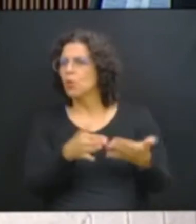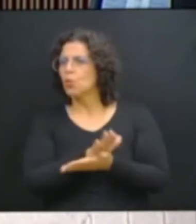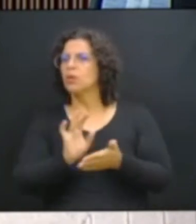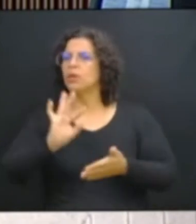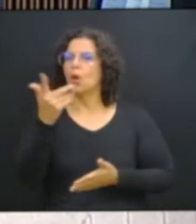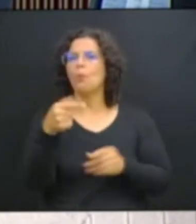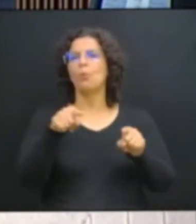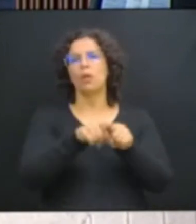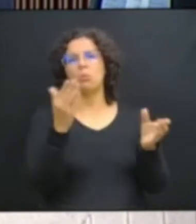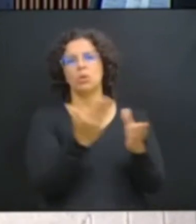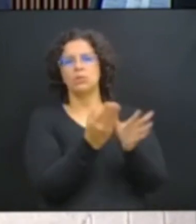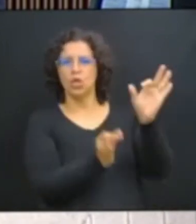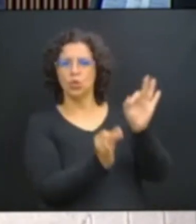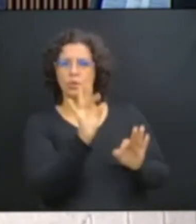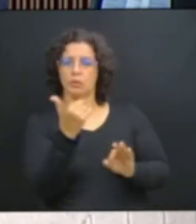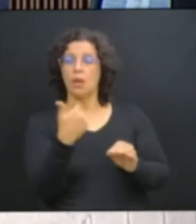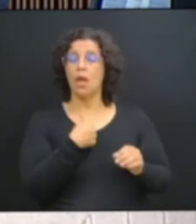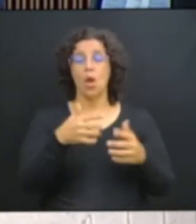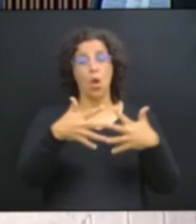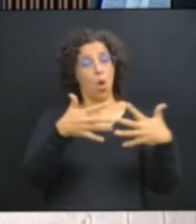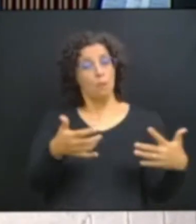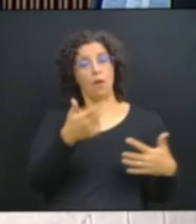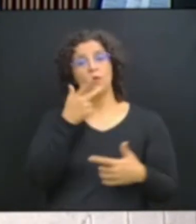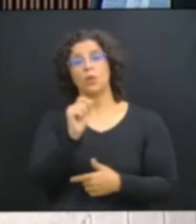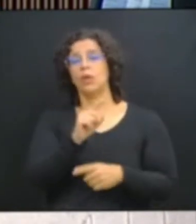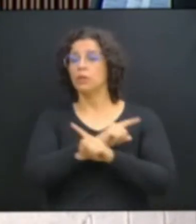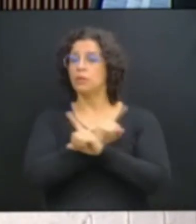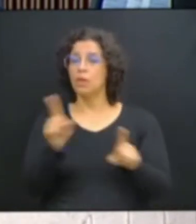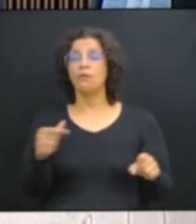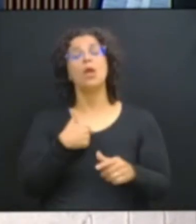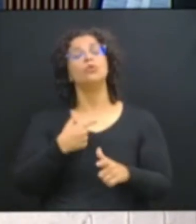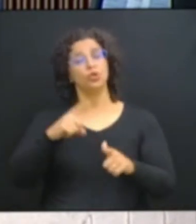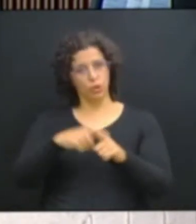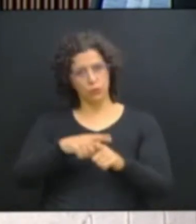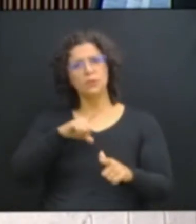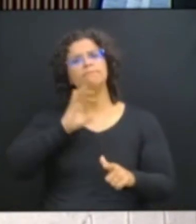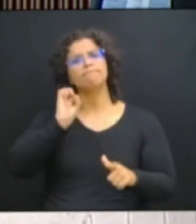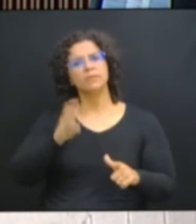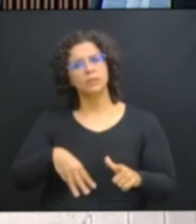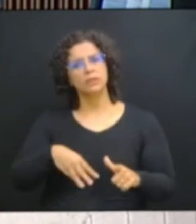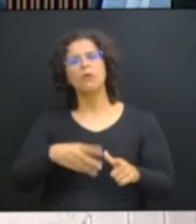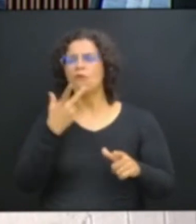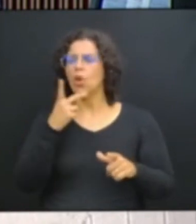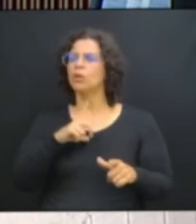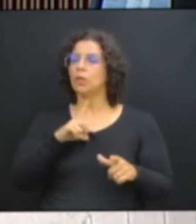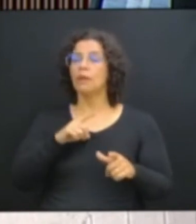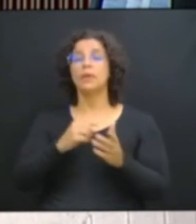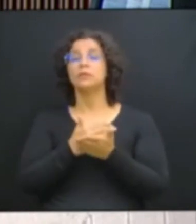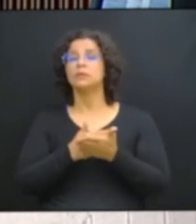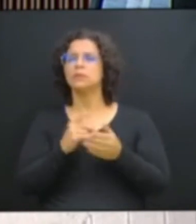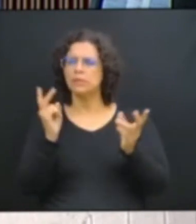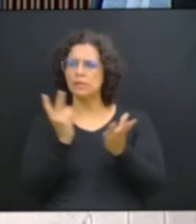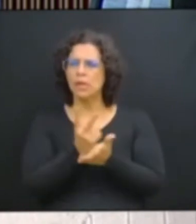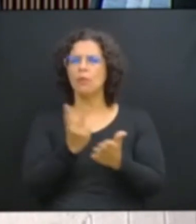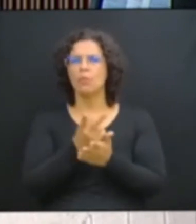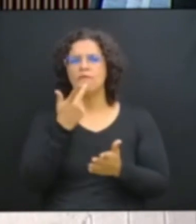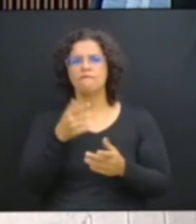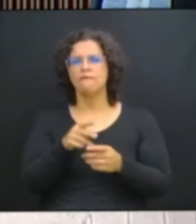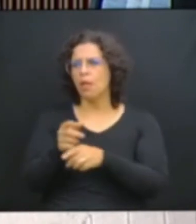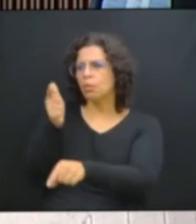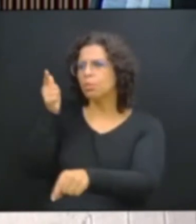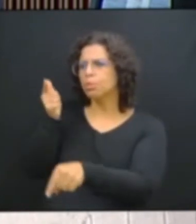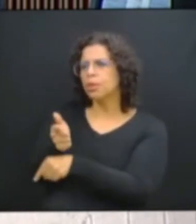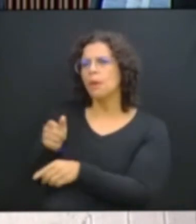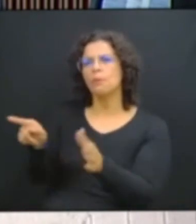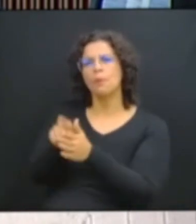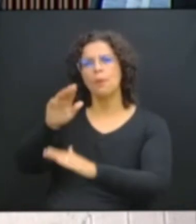estava ocorrido, ela assume a dívida, não nega, mas do início ao fim ataca o